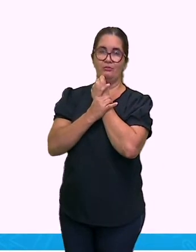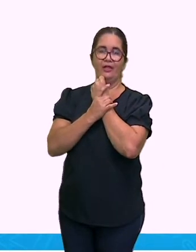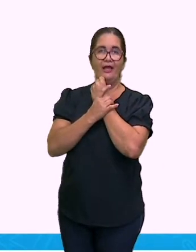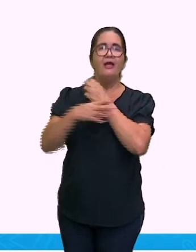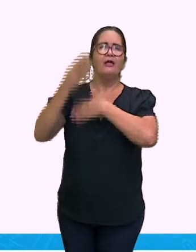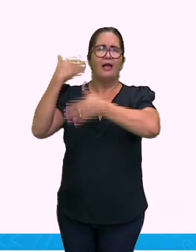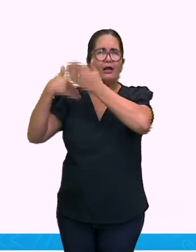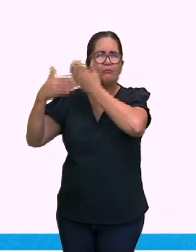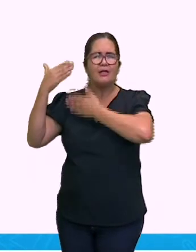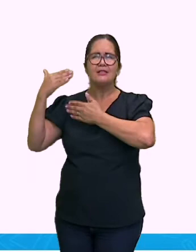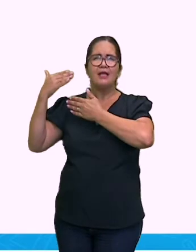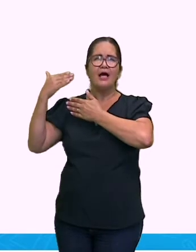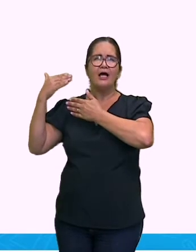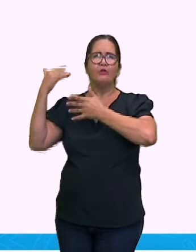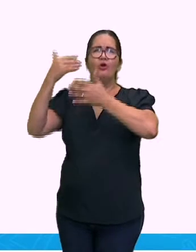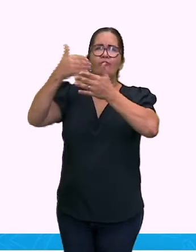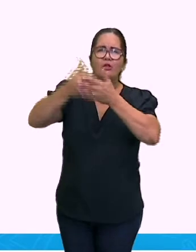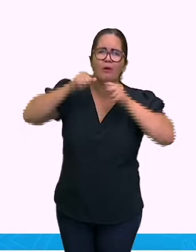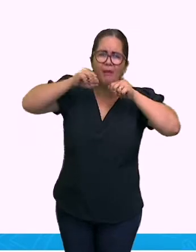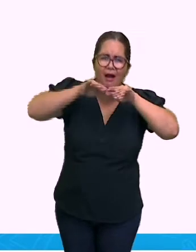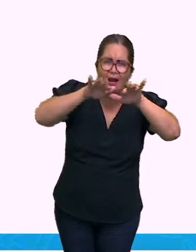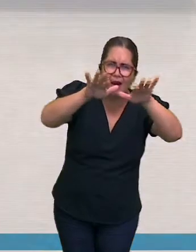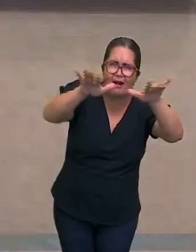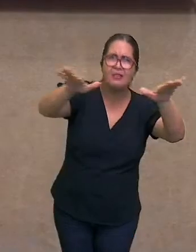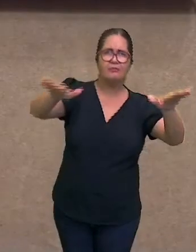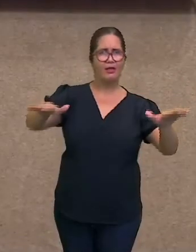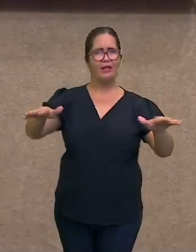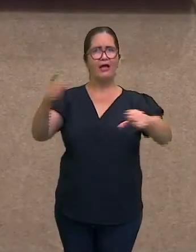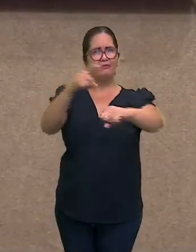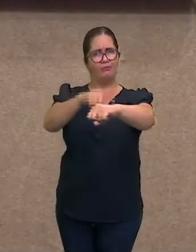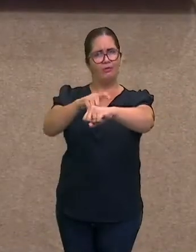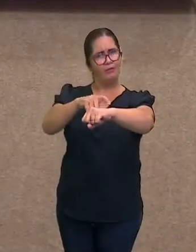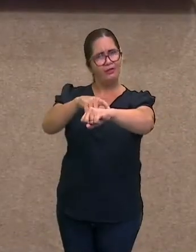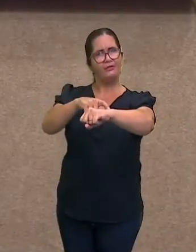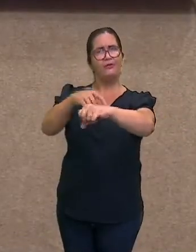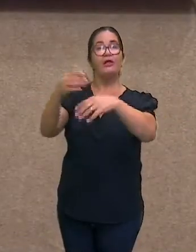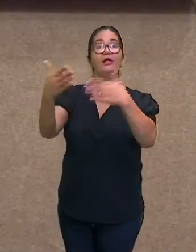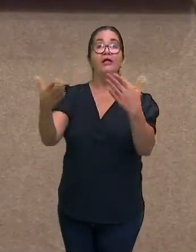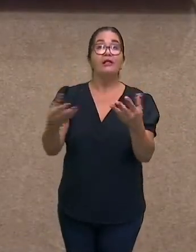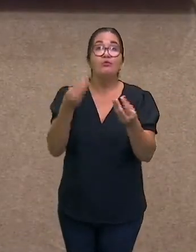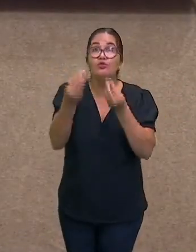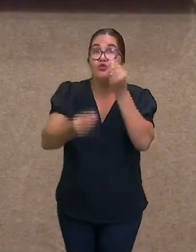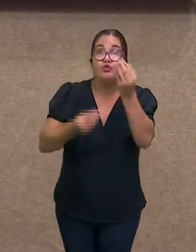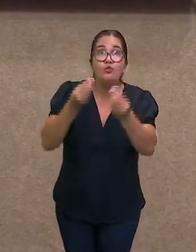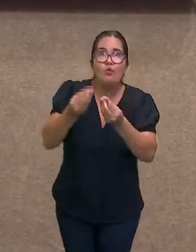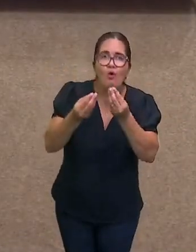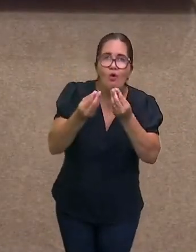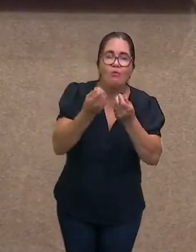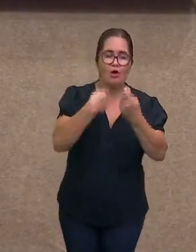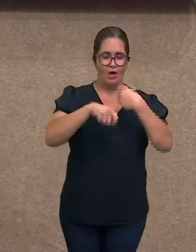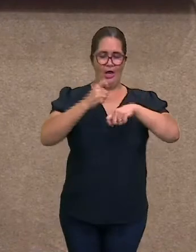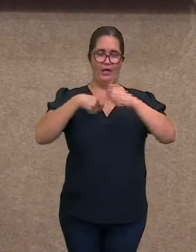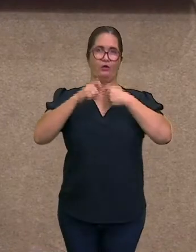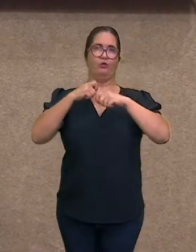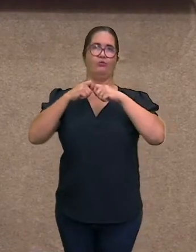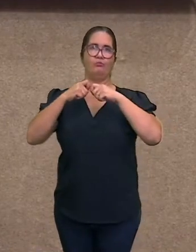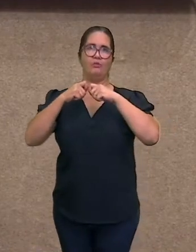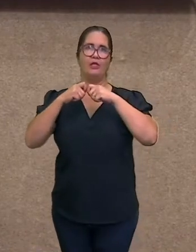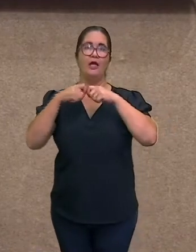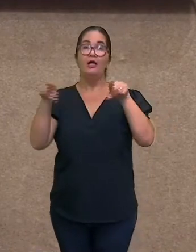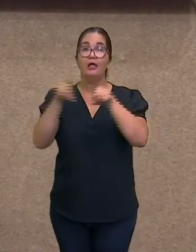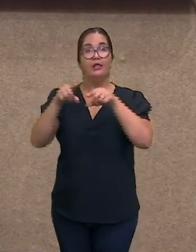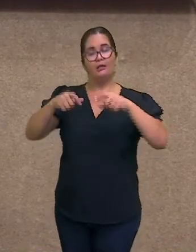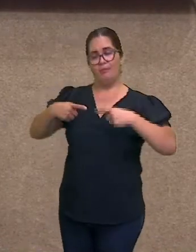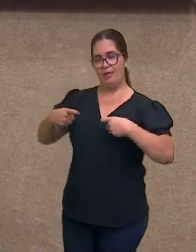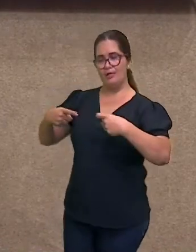nobreza. Concentrou as decisões econômicas e de guerra em si e em seus colaboradores mais